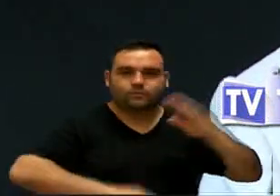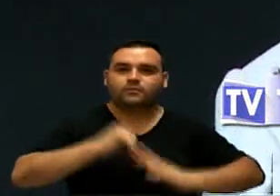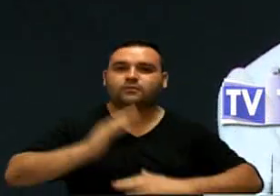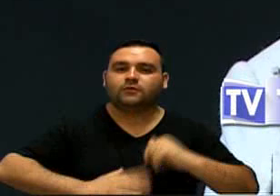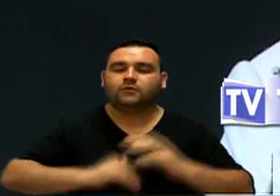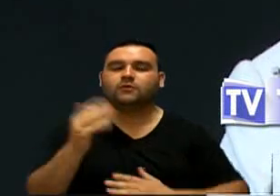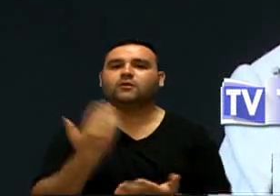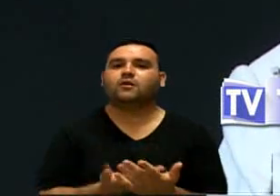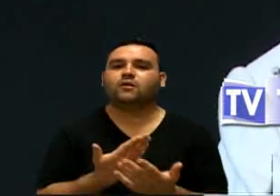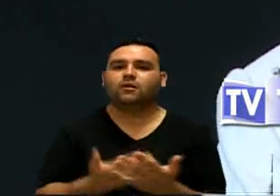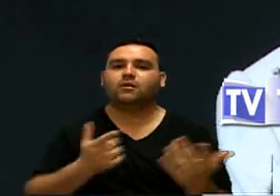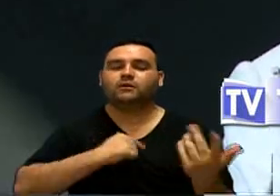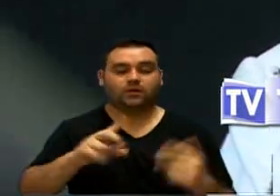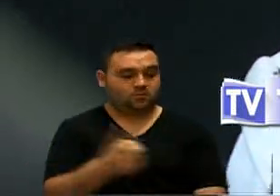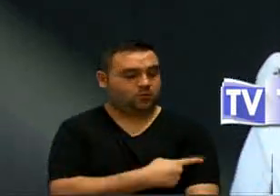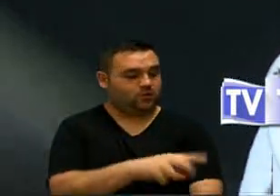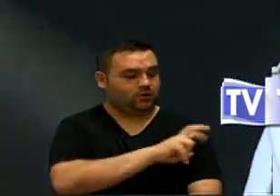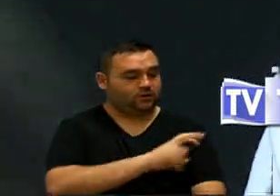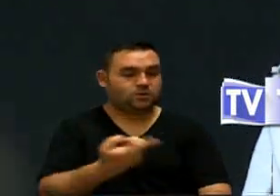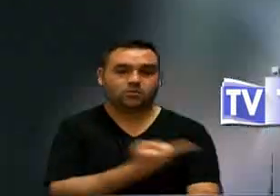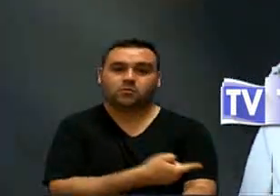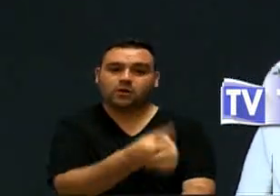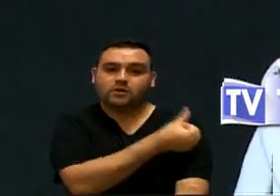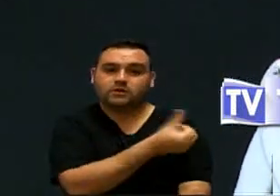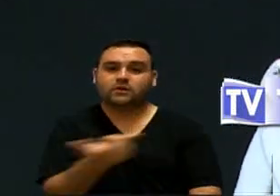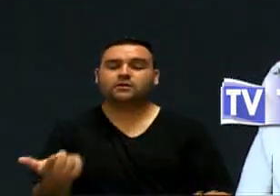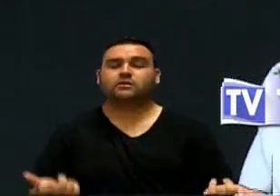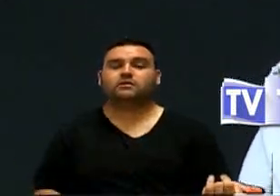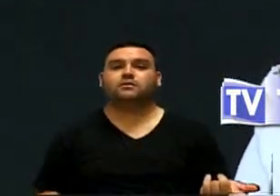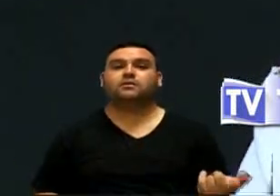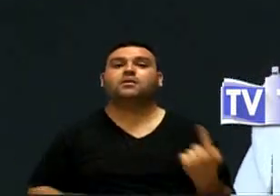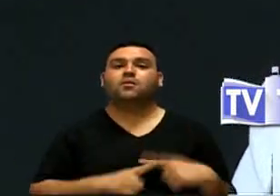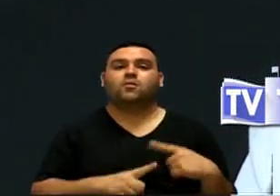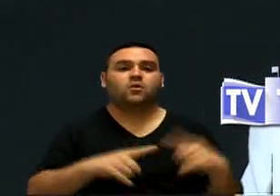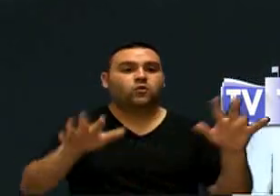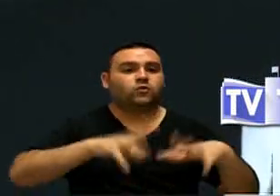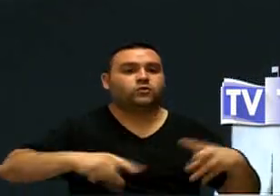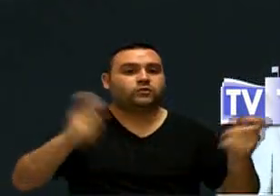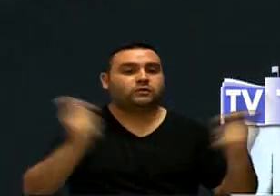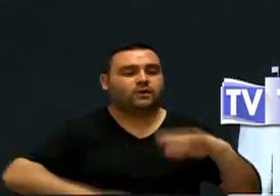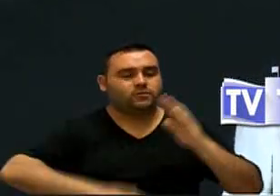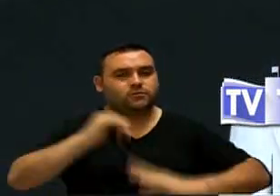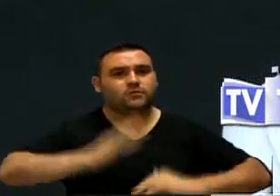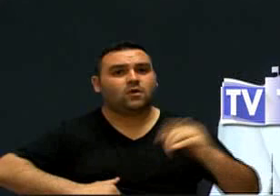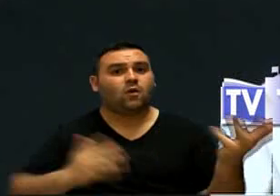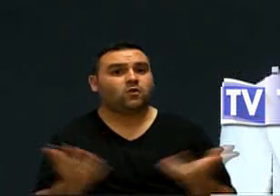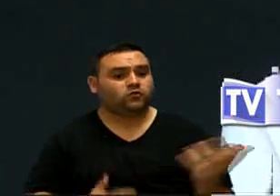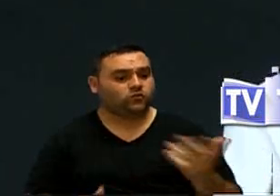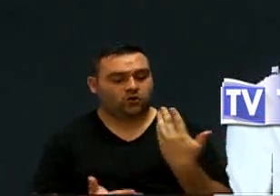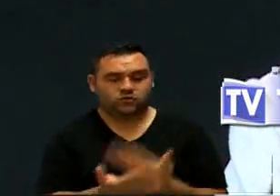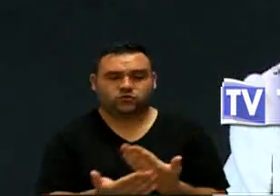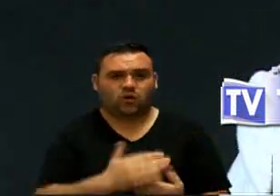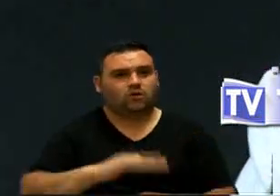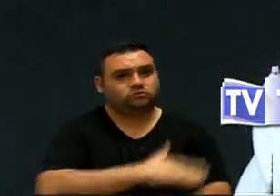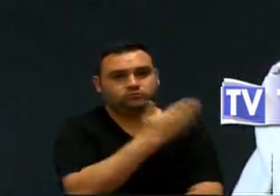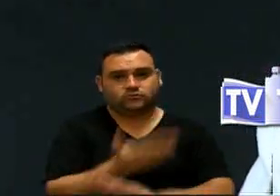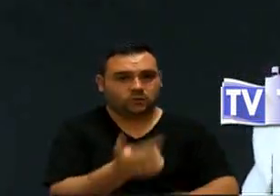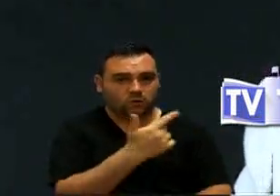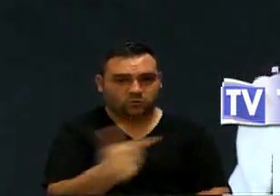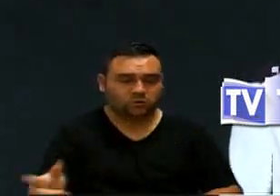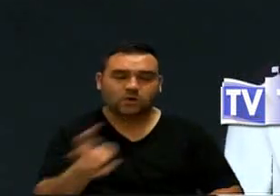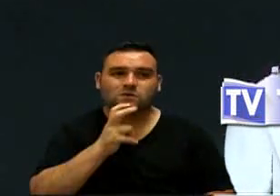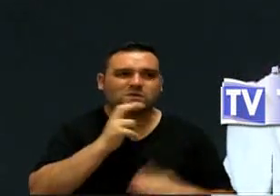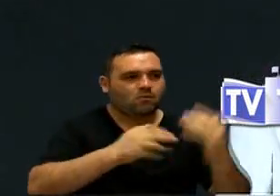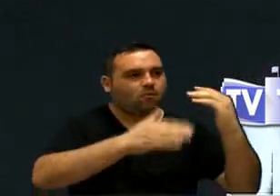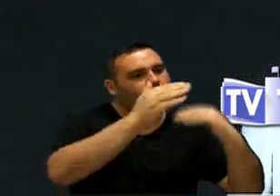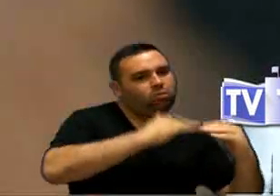alunos do primeiro ao quinto ano, primeiro ao sexto ano, para que eles tenham esses especialistas. Como não temos mais escola de tempo integral, Sorocaba andou